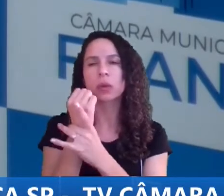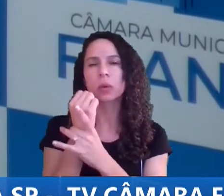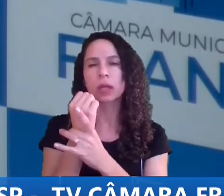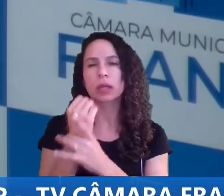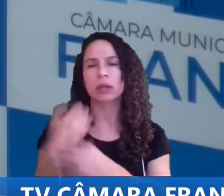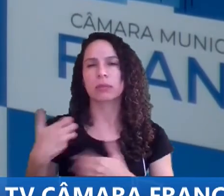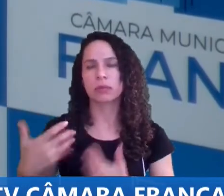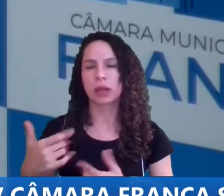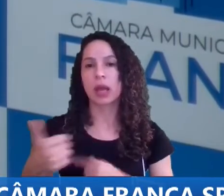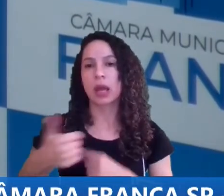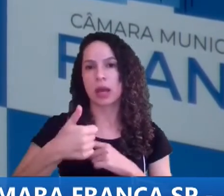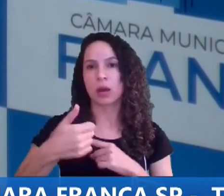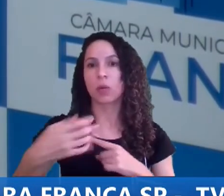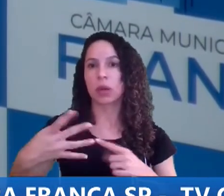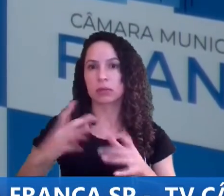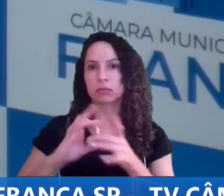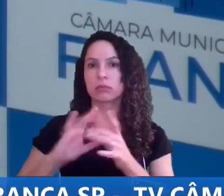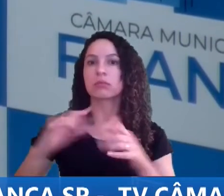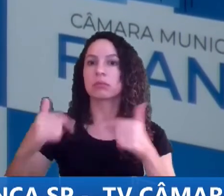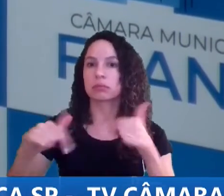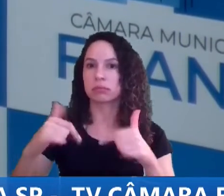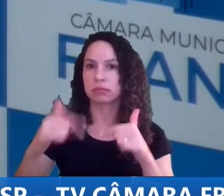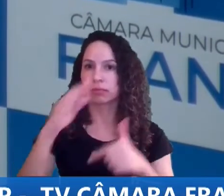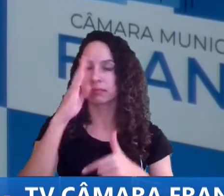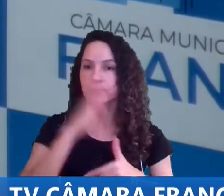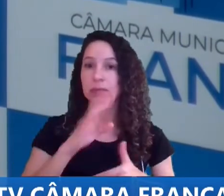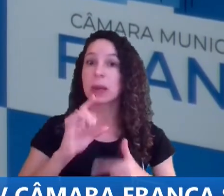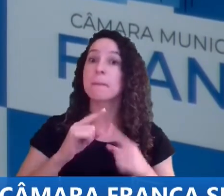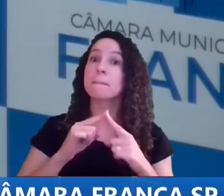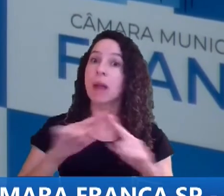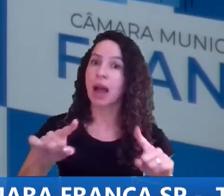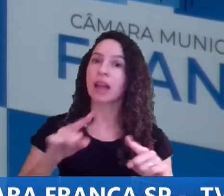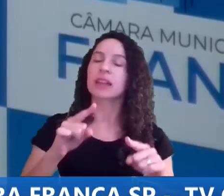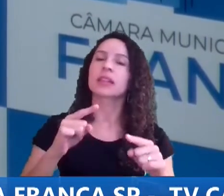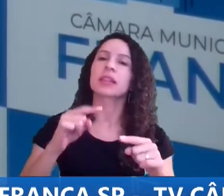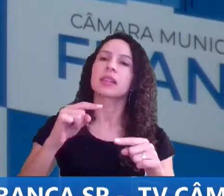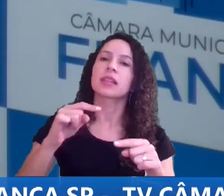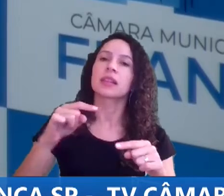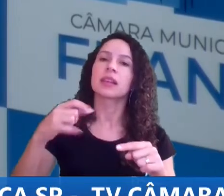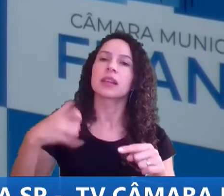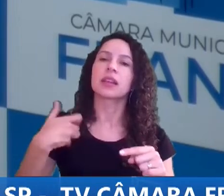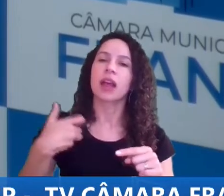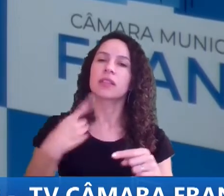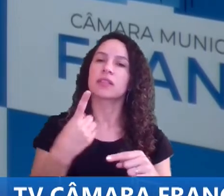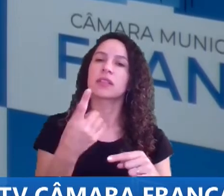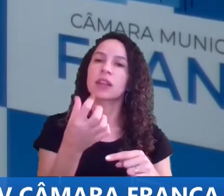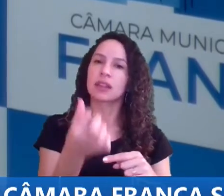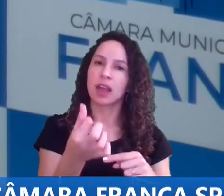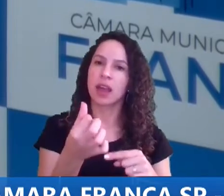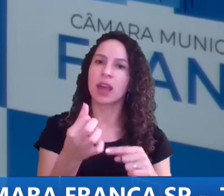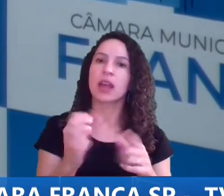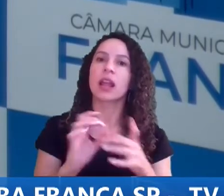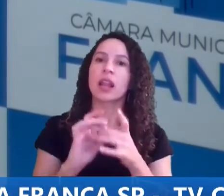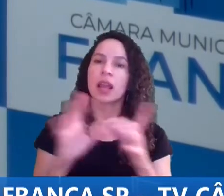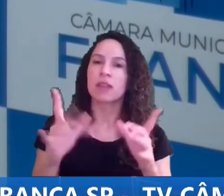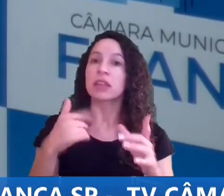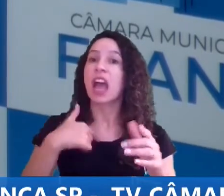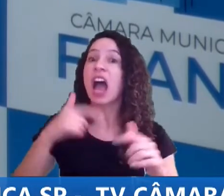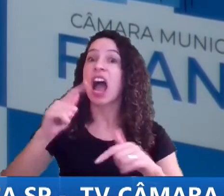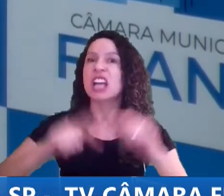anos no Brasil é permitido, desde que na condição de aprendiz, e a partir dos 16 anos, desde que não seja atividade